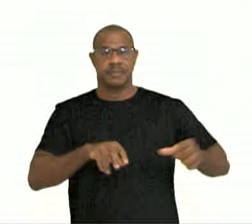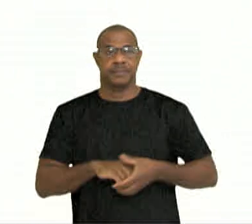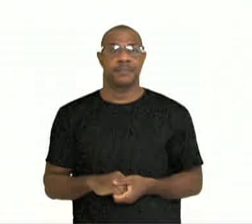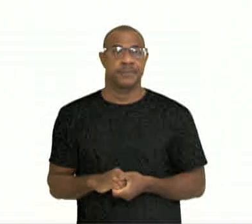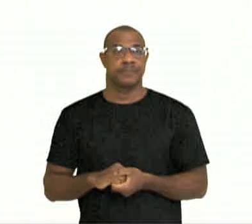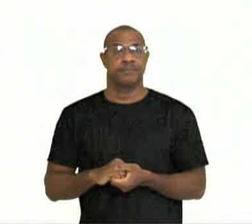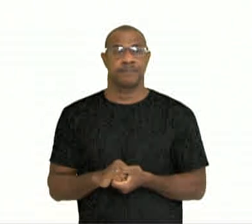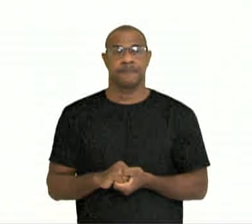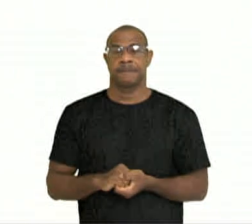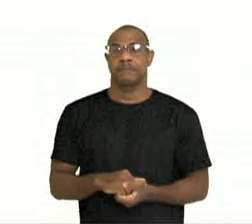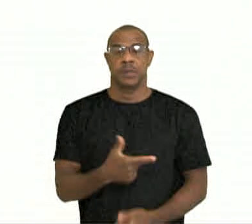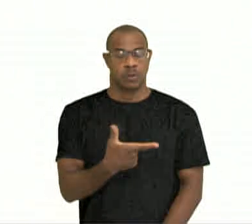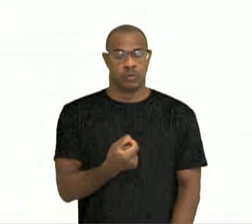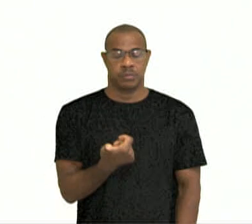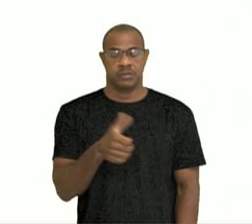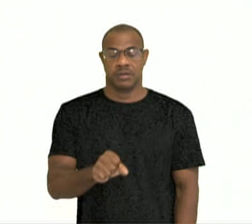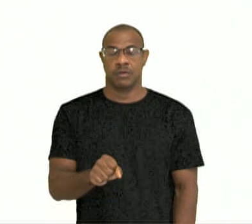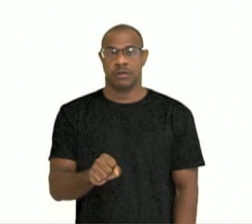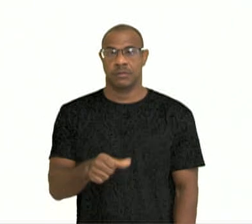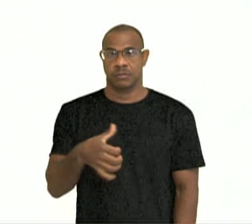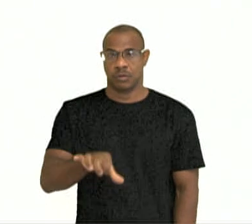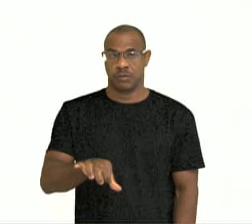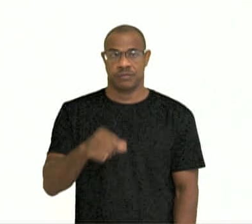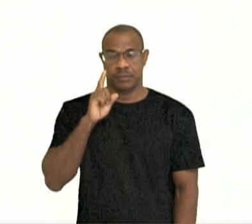jornaldafronteira.com.br, 2019.